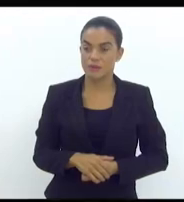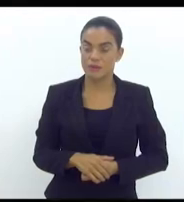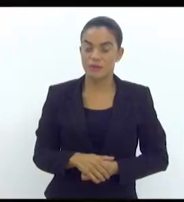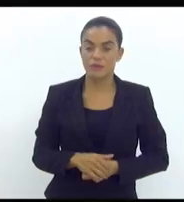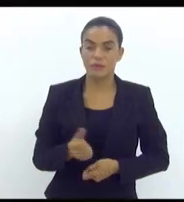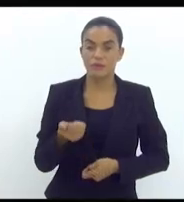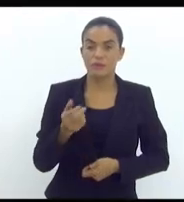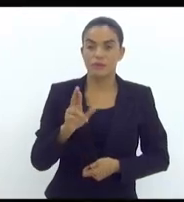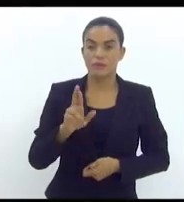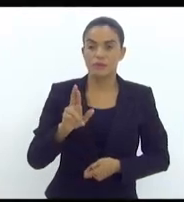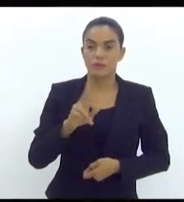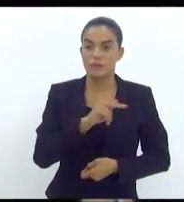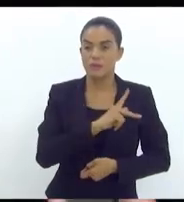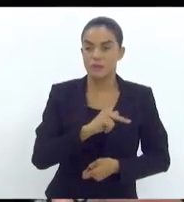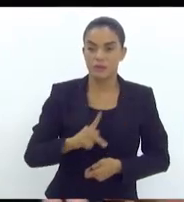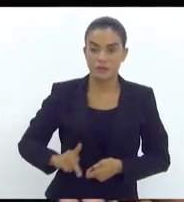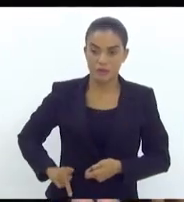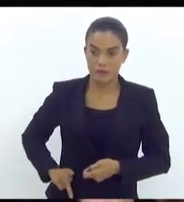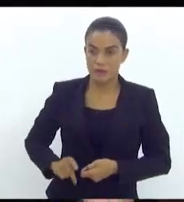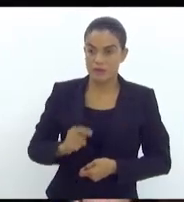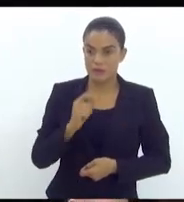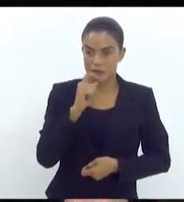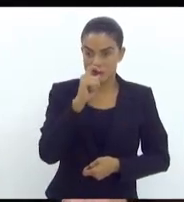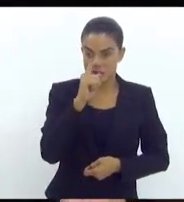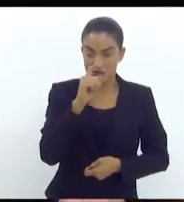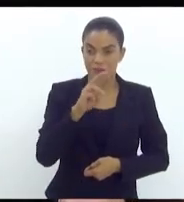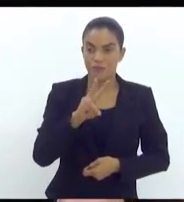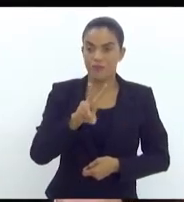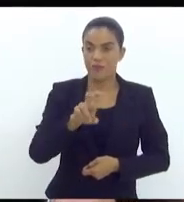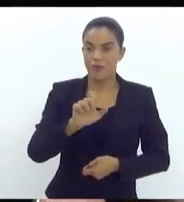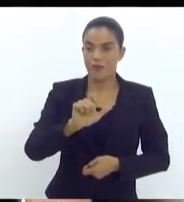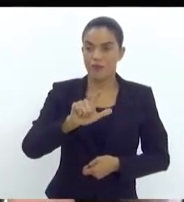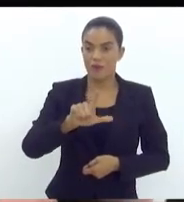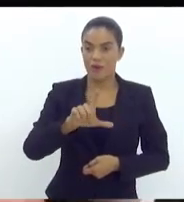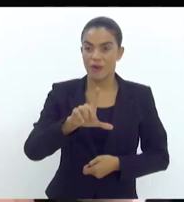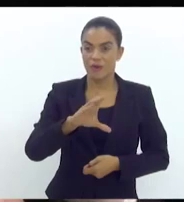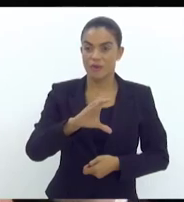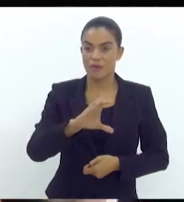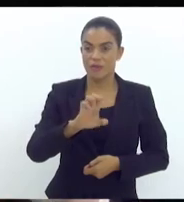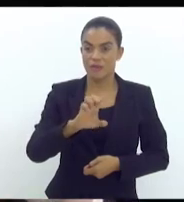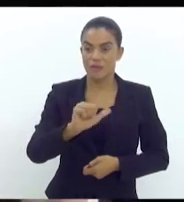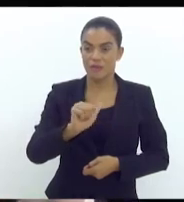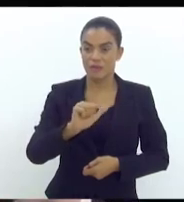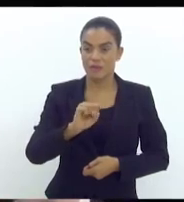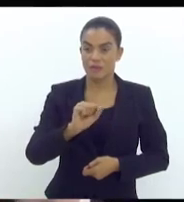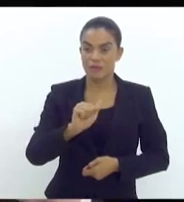senhor presidente Valdo Ceasa Muito obrigado